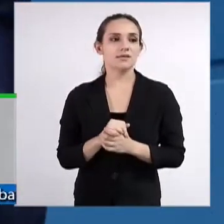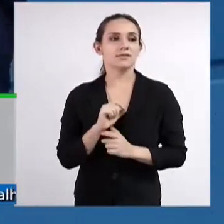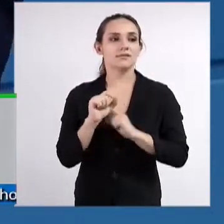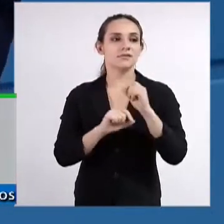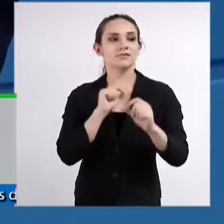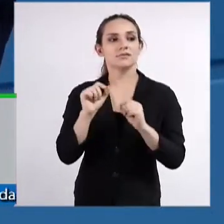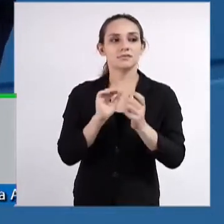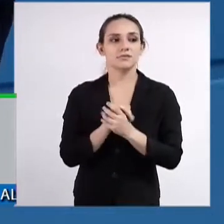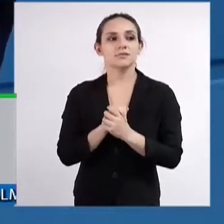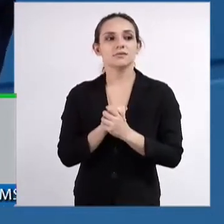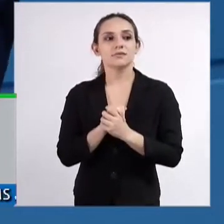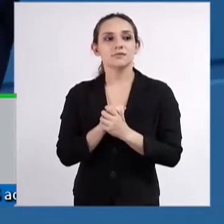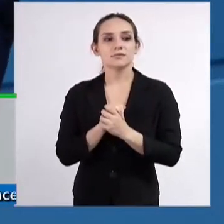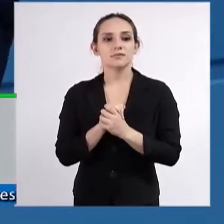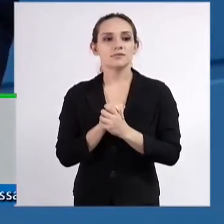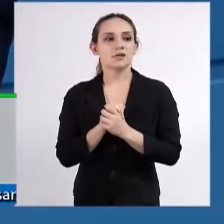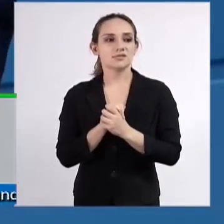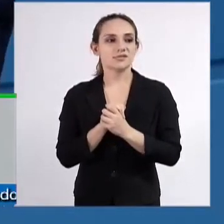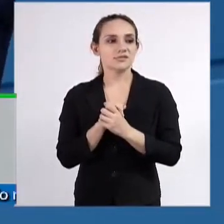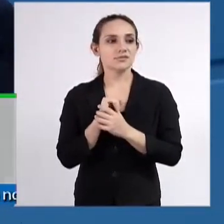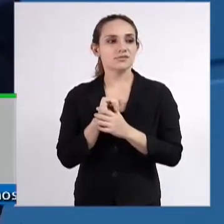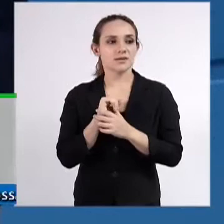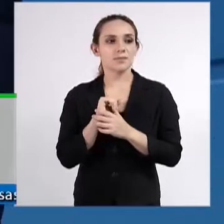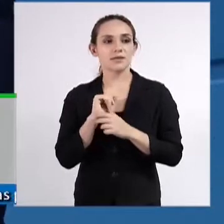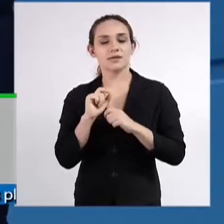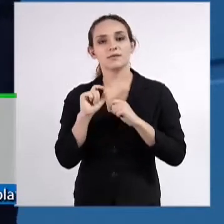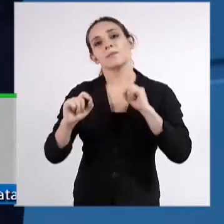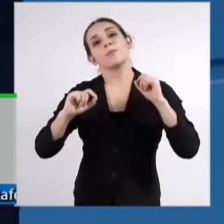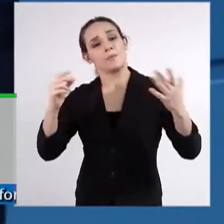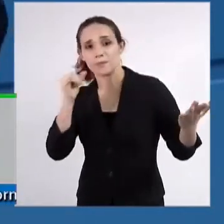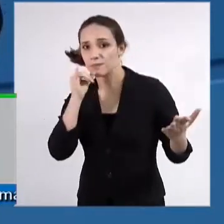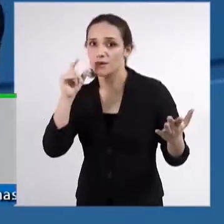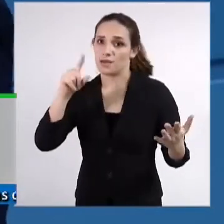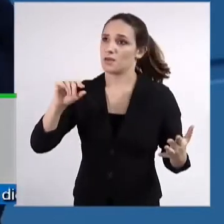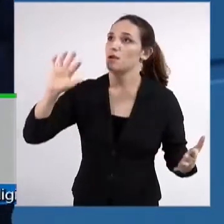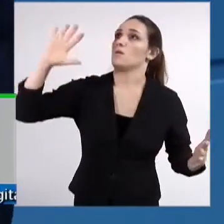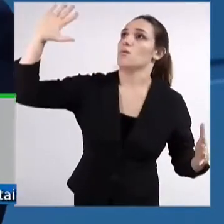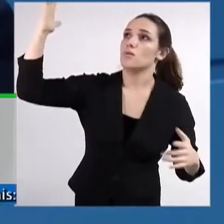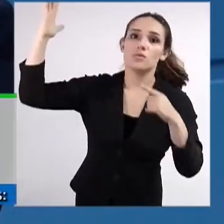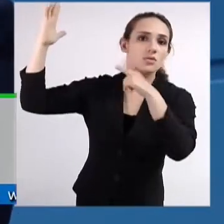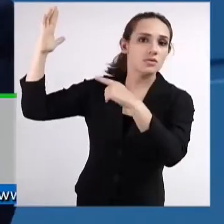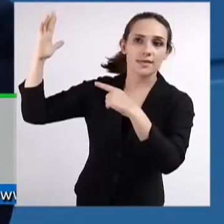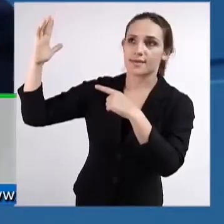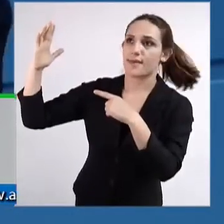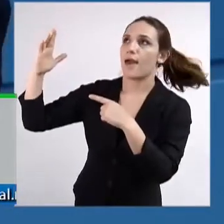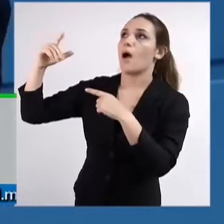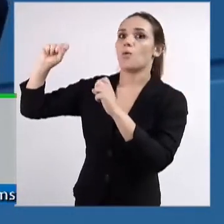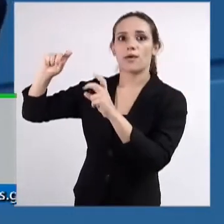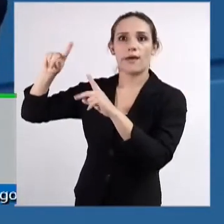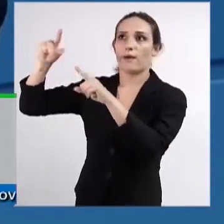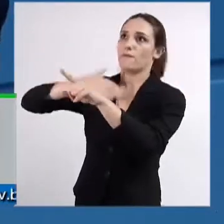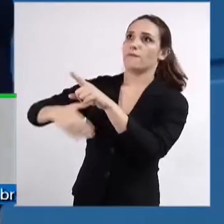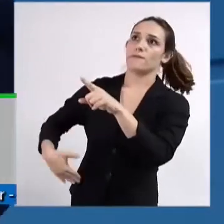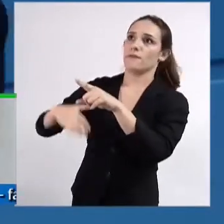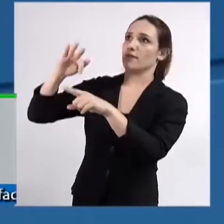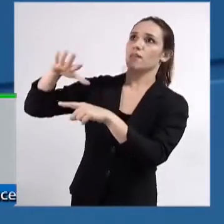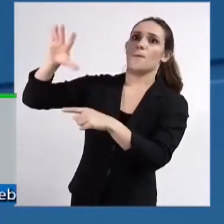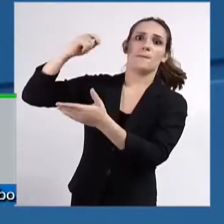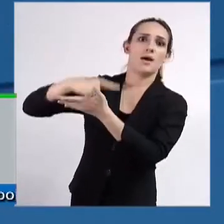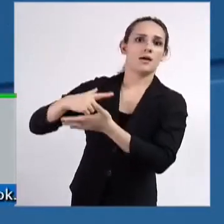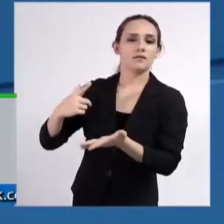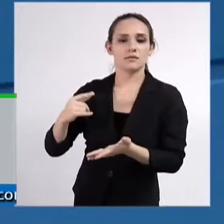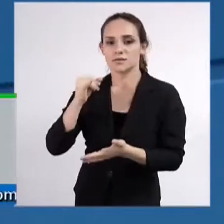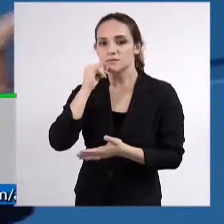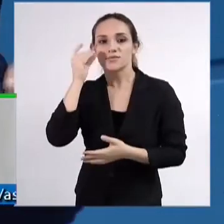nós não teríamos o aumento, não é? Evidente que o governo federal também tem que criar o subsídio, como a presidente